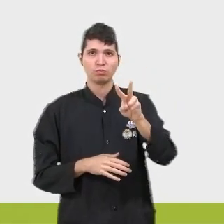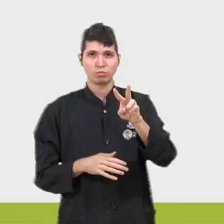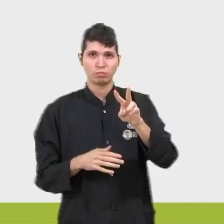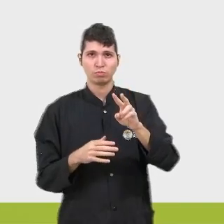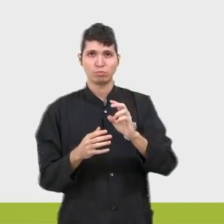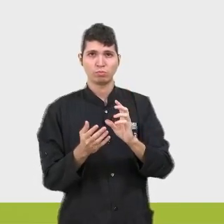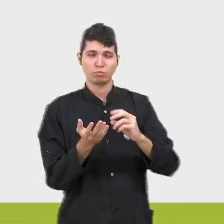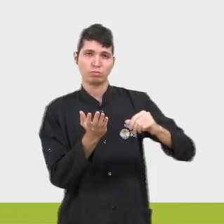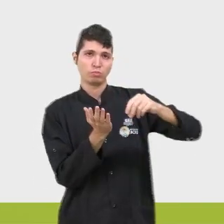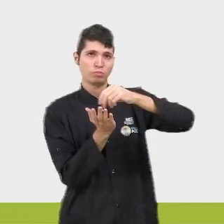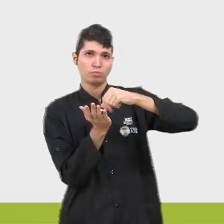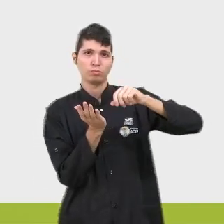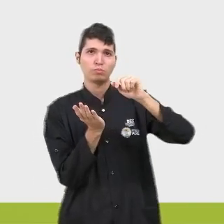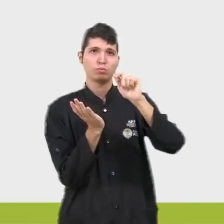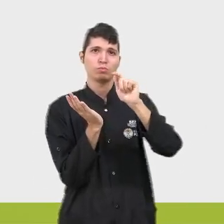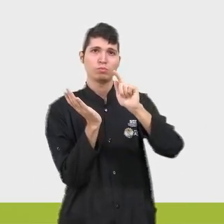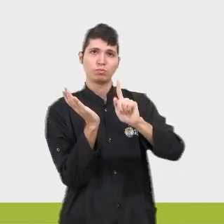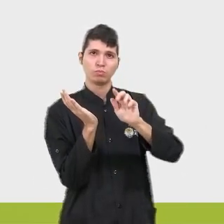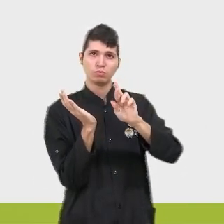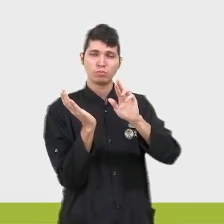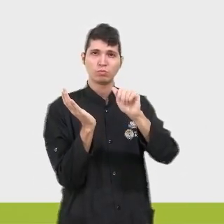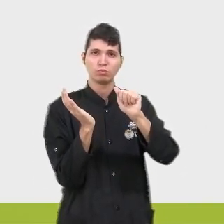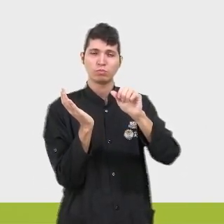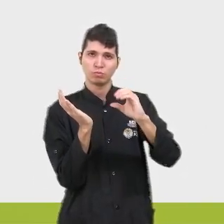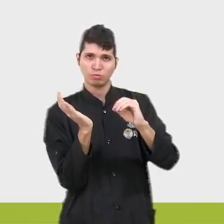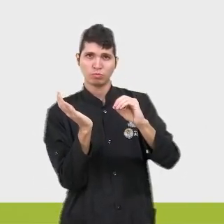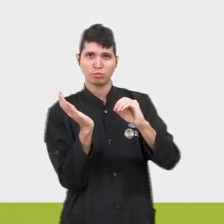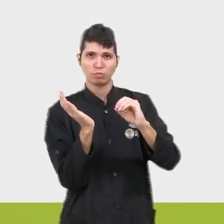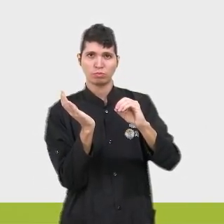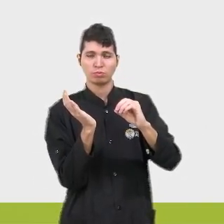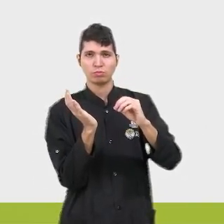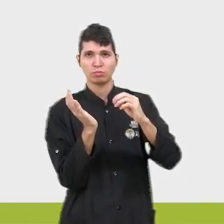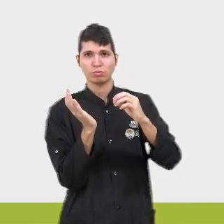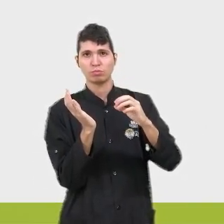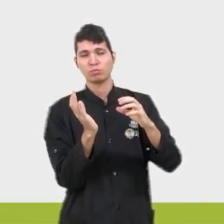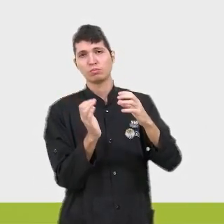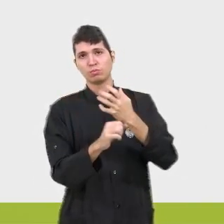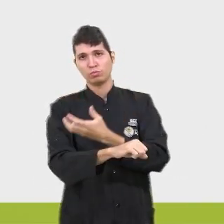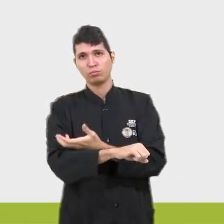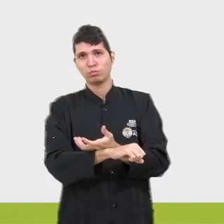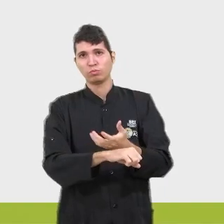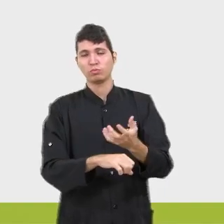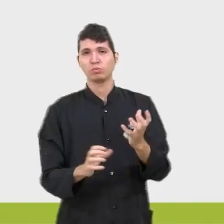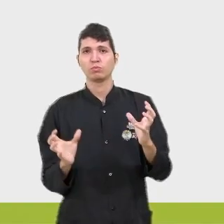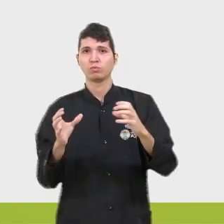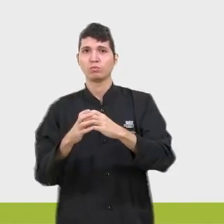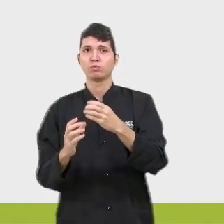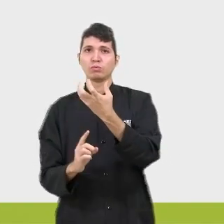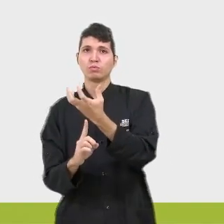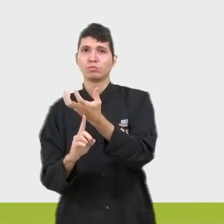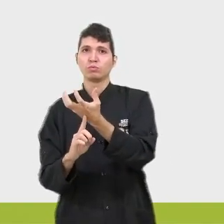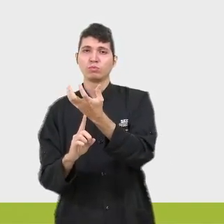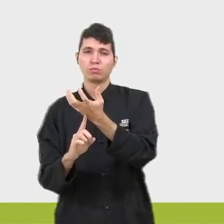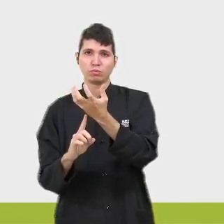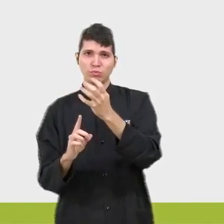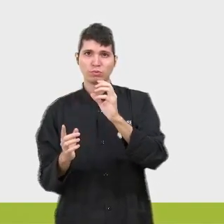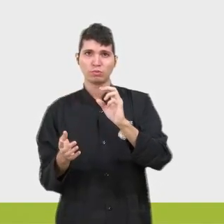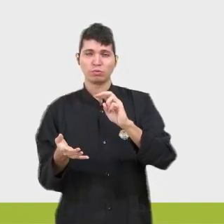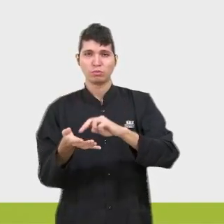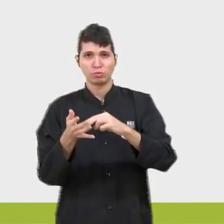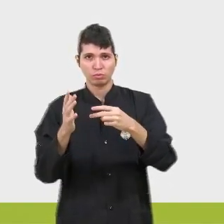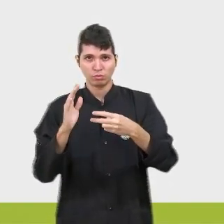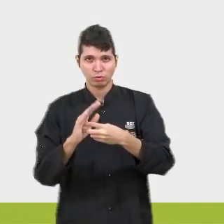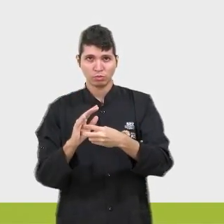grão de pólen surgiu em plantas que correspondem atualmente ao grupo dos pinheiros. Isso significa que o grão de pólen